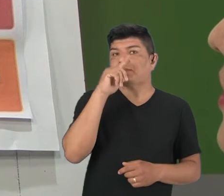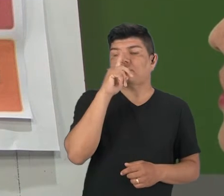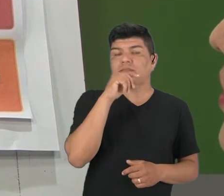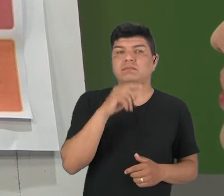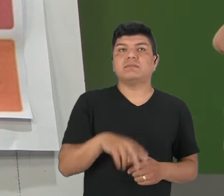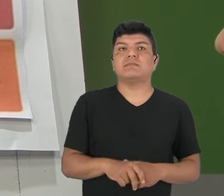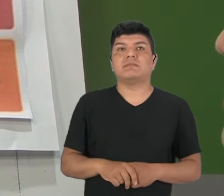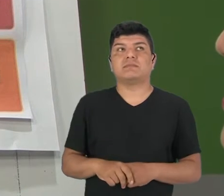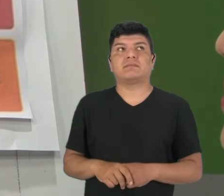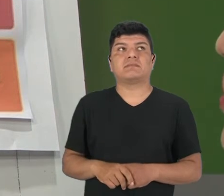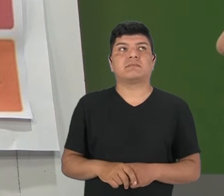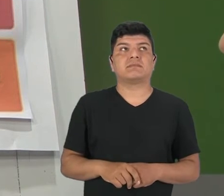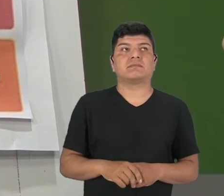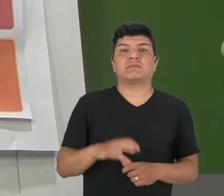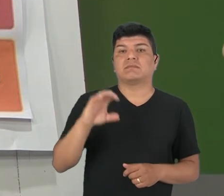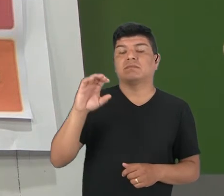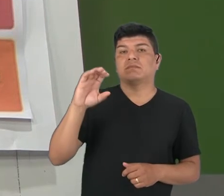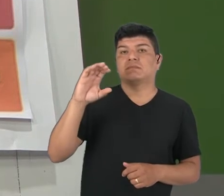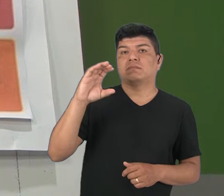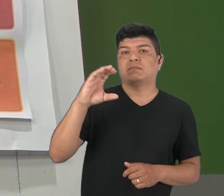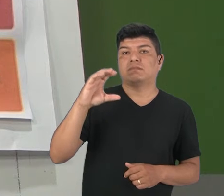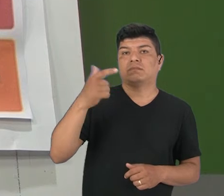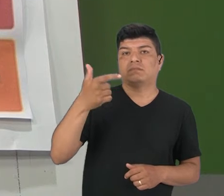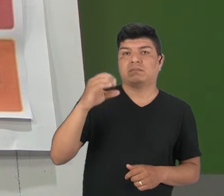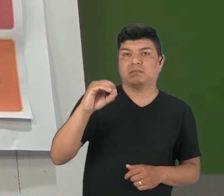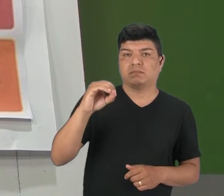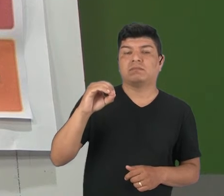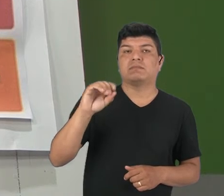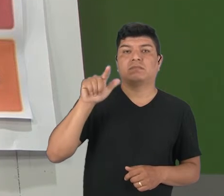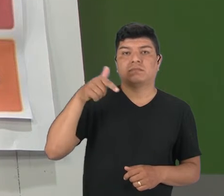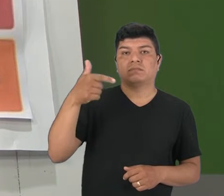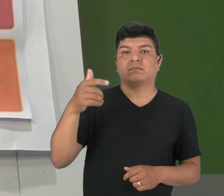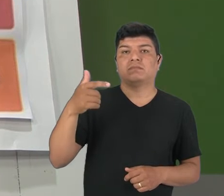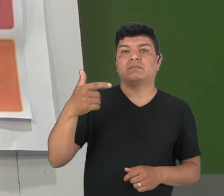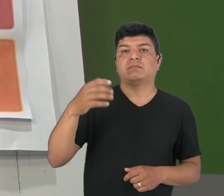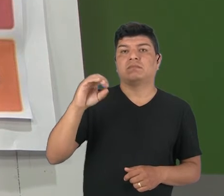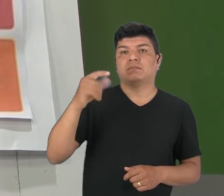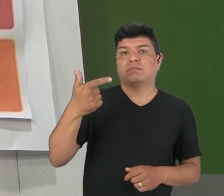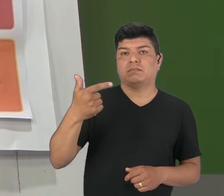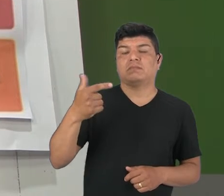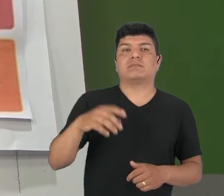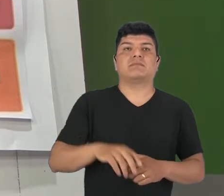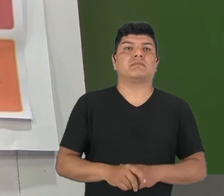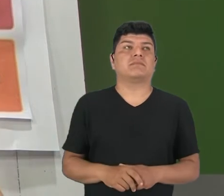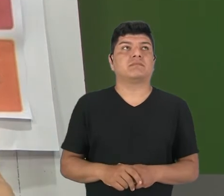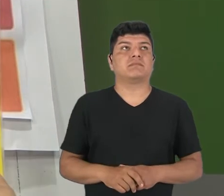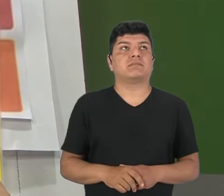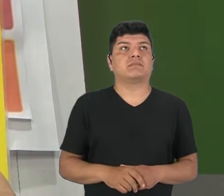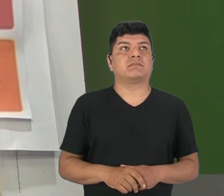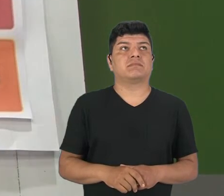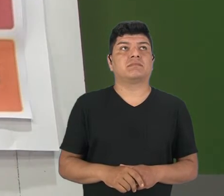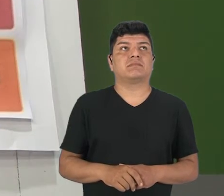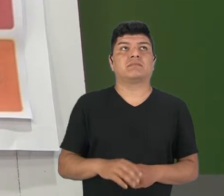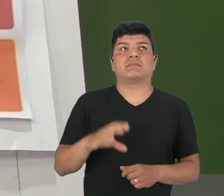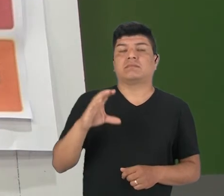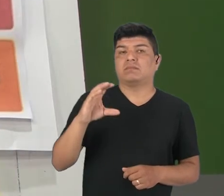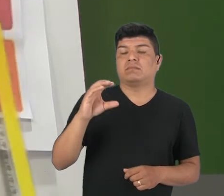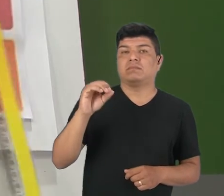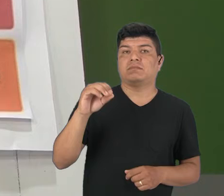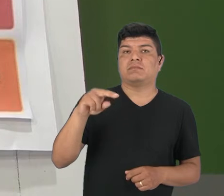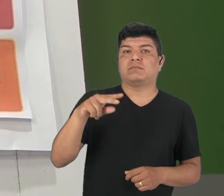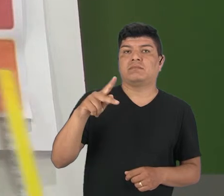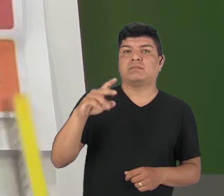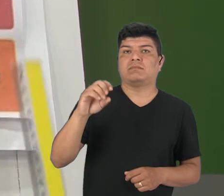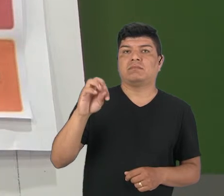água, o gás oxigênio, o gás carbônico, perdão, e depois o gás oxigênio. Aqui eu tô falando sobre a compostagem, B,